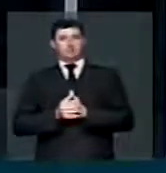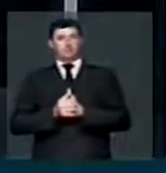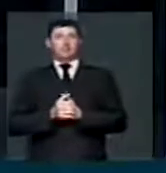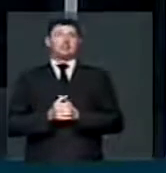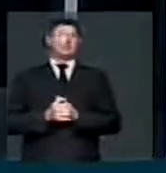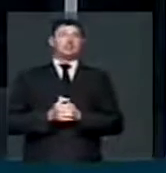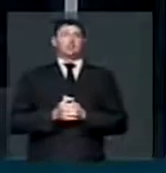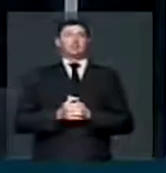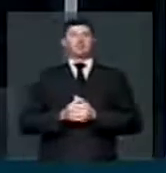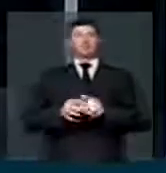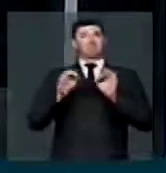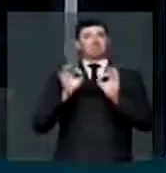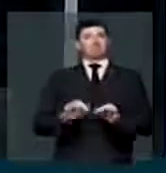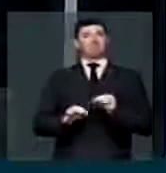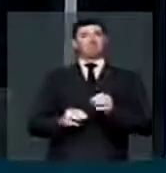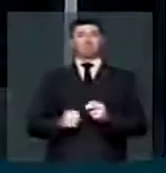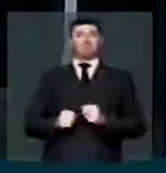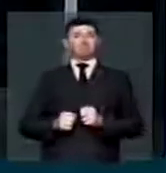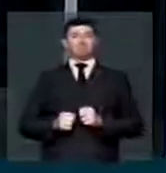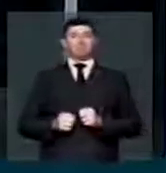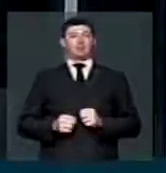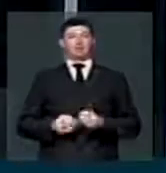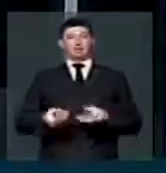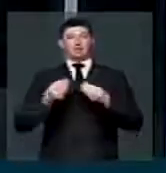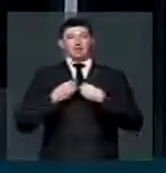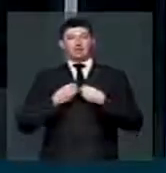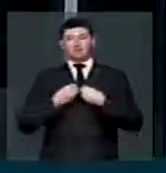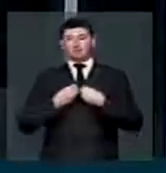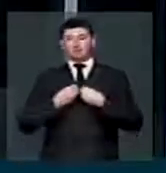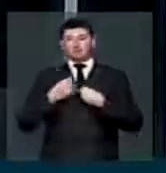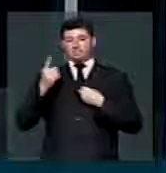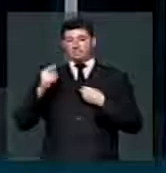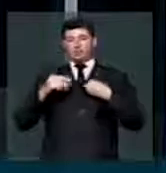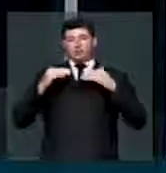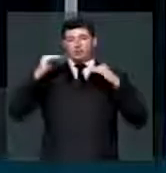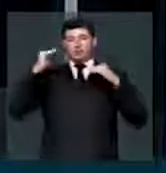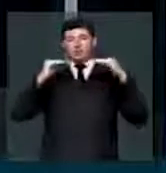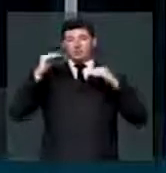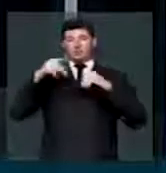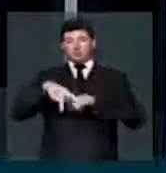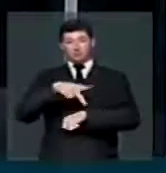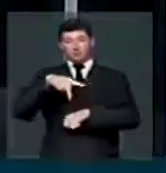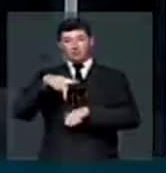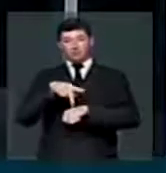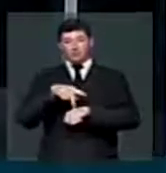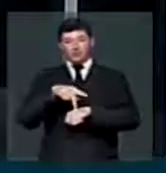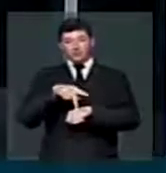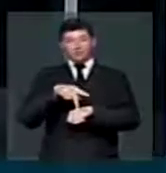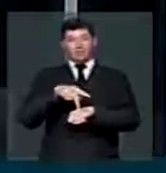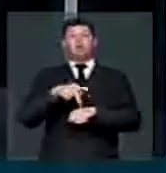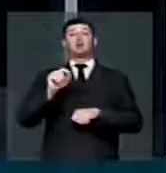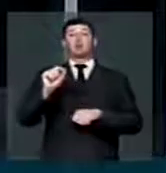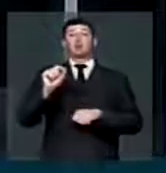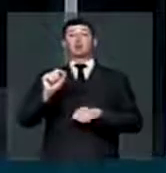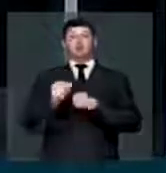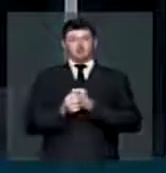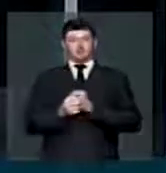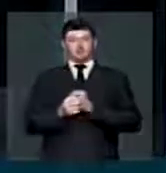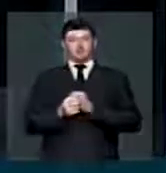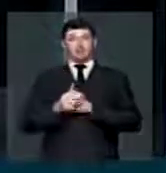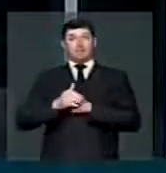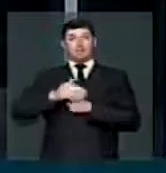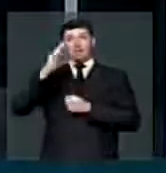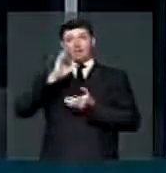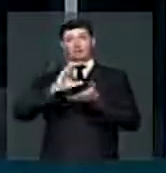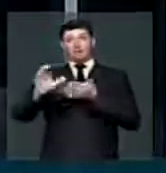que certamente nos coloca num ranking dos países aonde mais